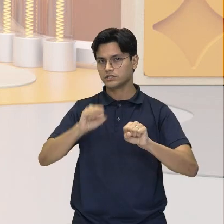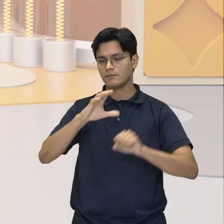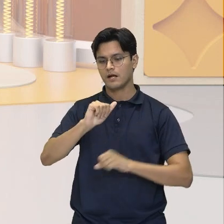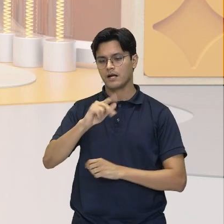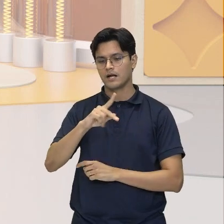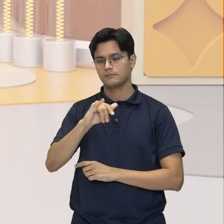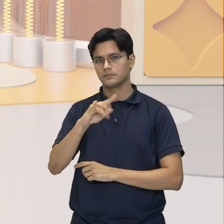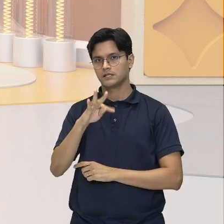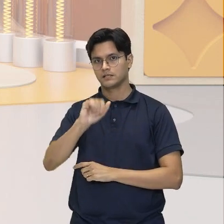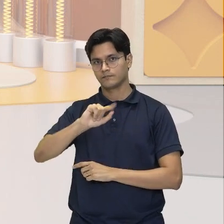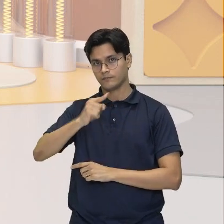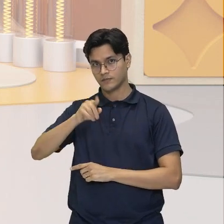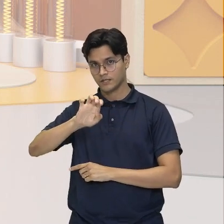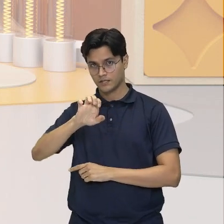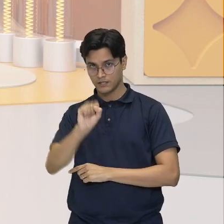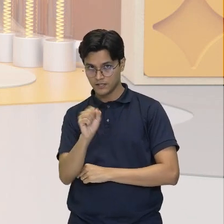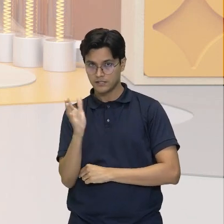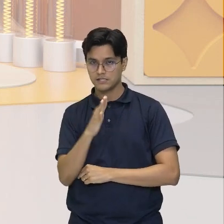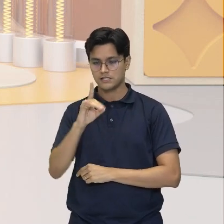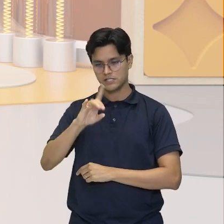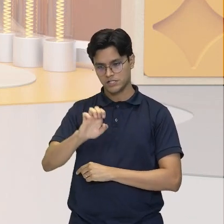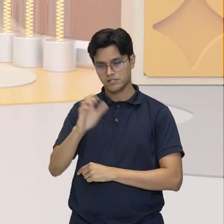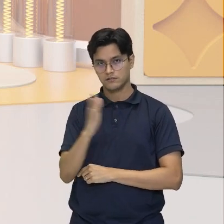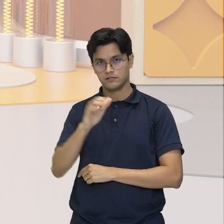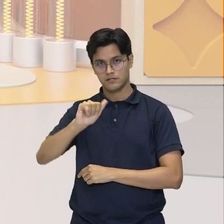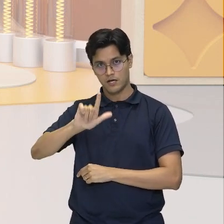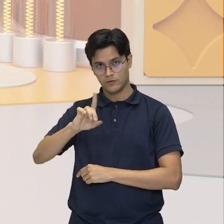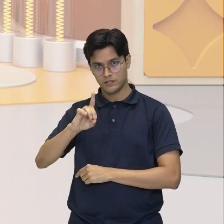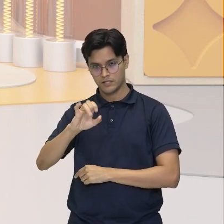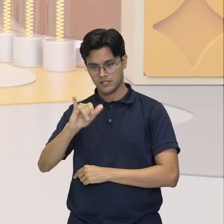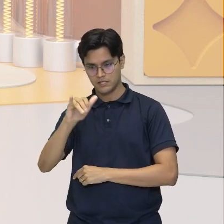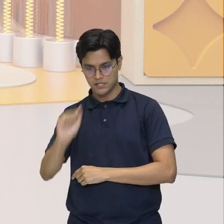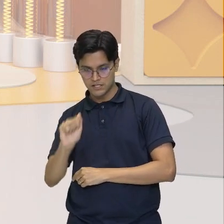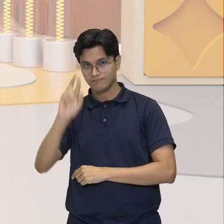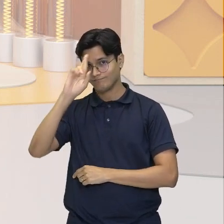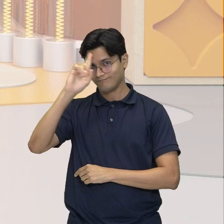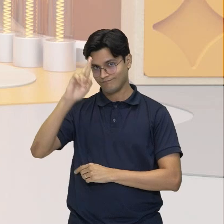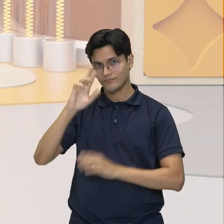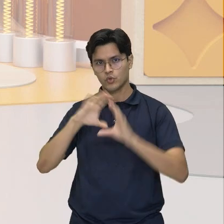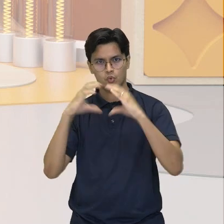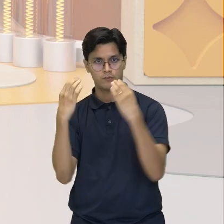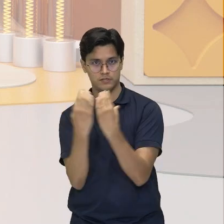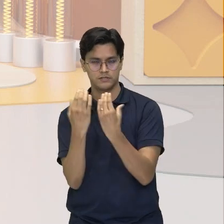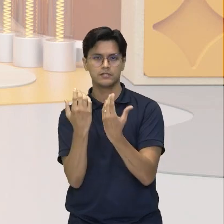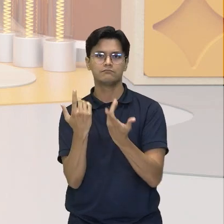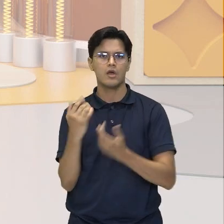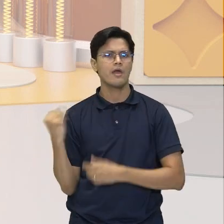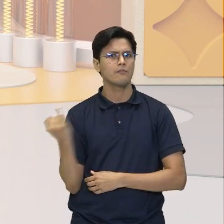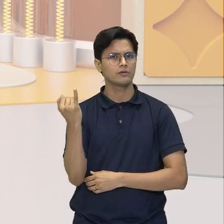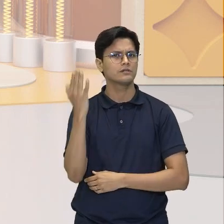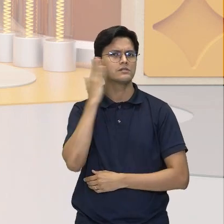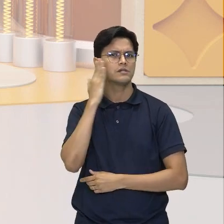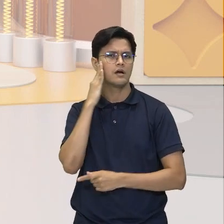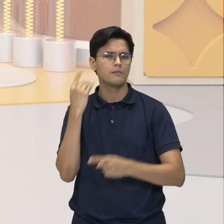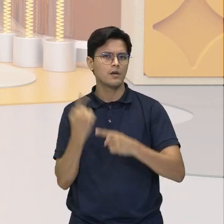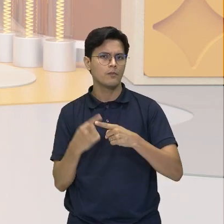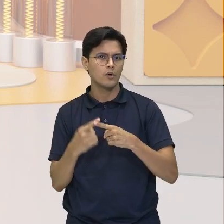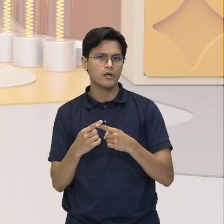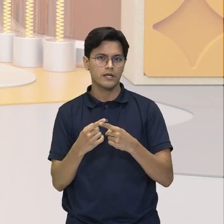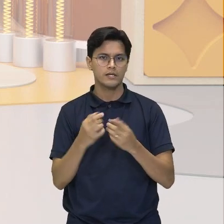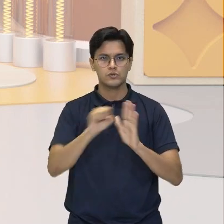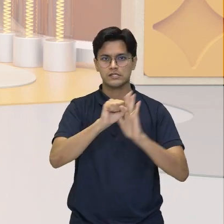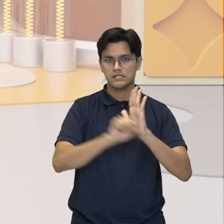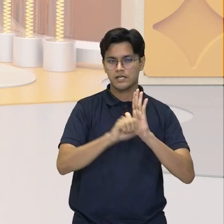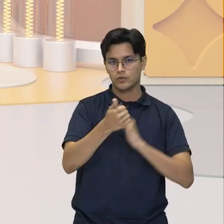é importante porque, a partir do século XVII, vários bandeirantes vão entrar na